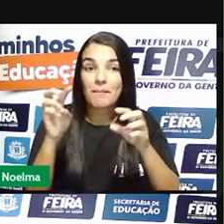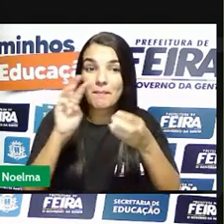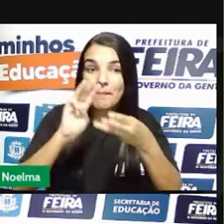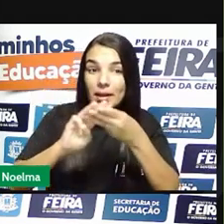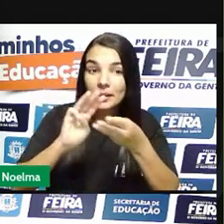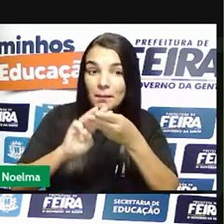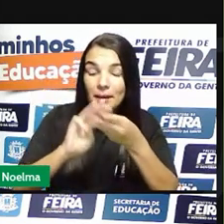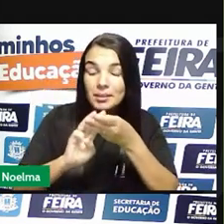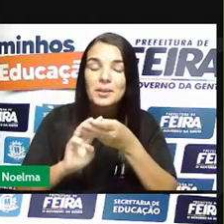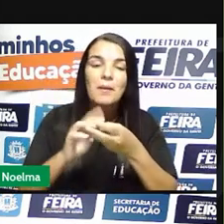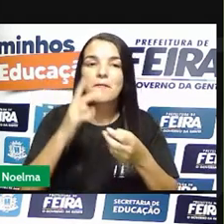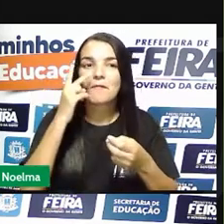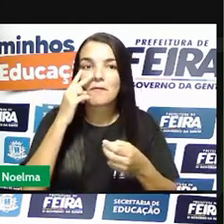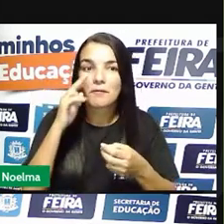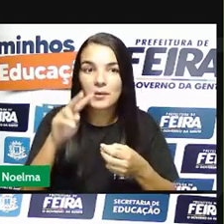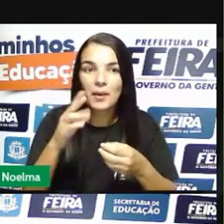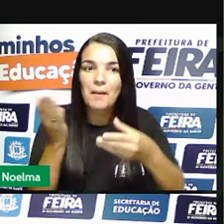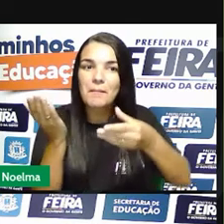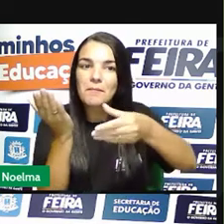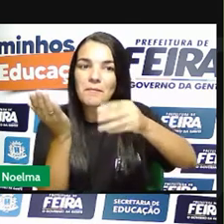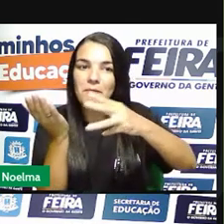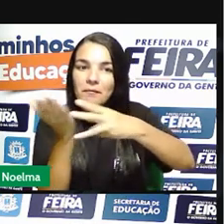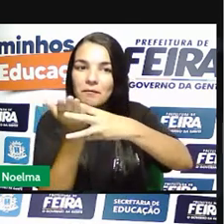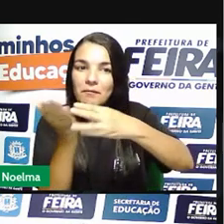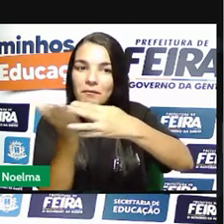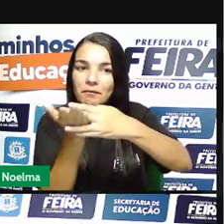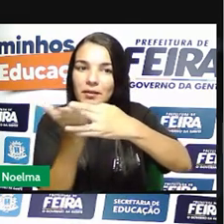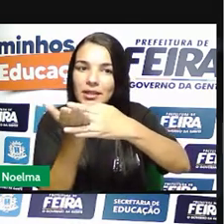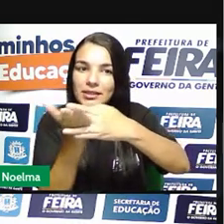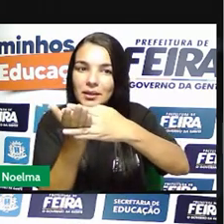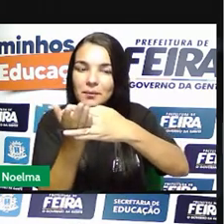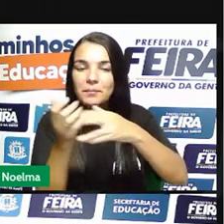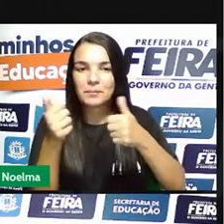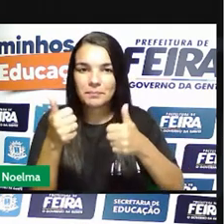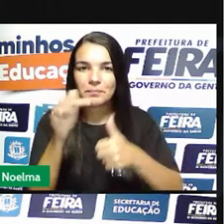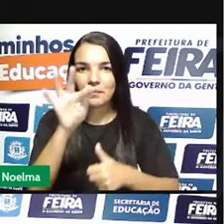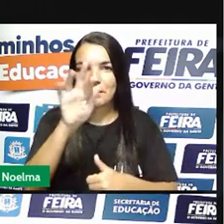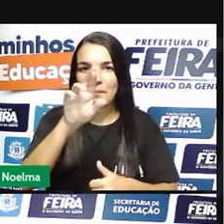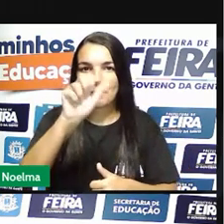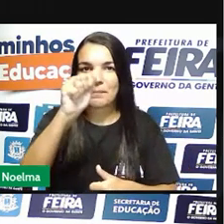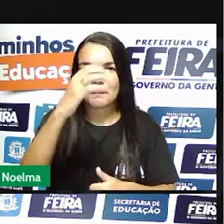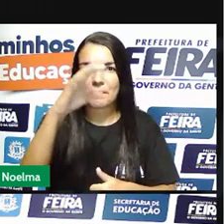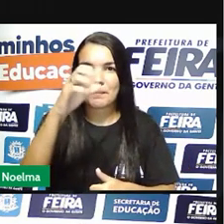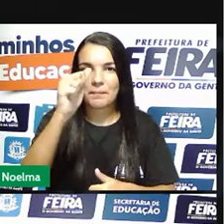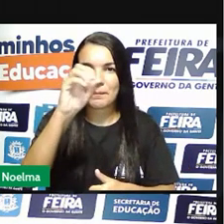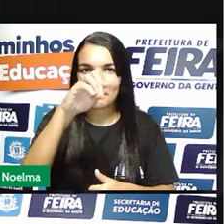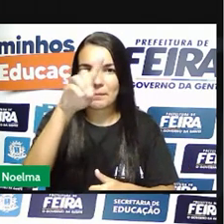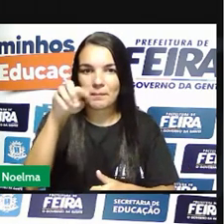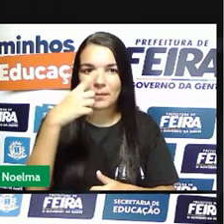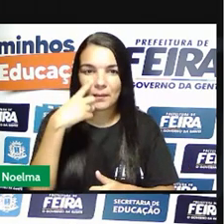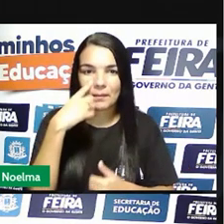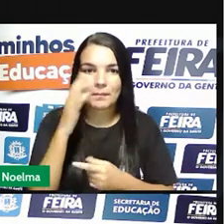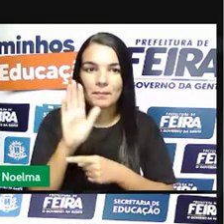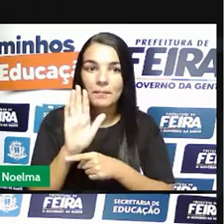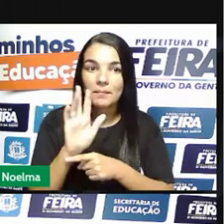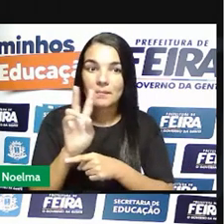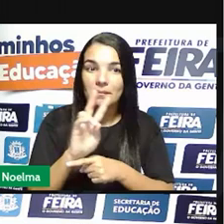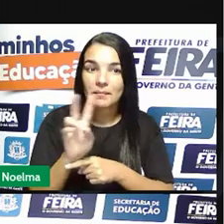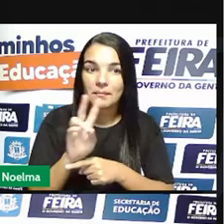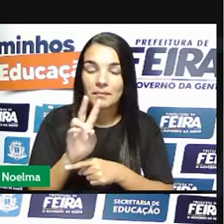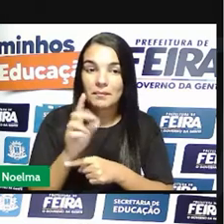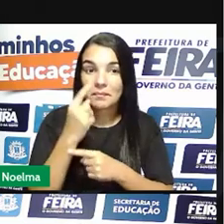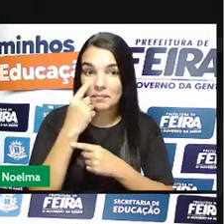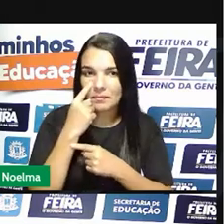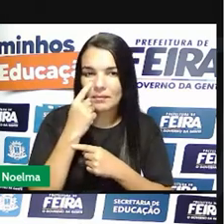matemática e Ciências da Natureza sobre frações certo gente e vamos começar aqui com um vídeo para gente